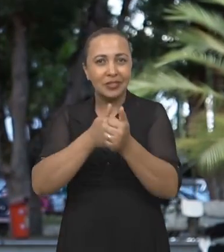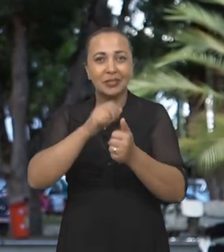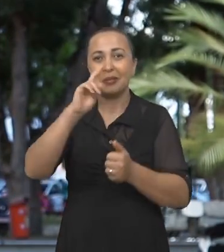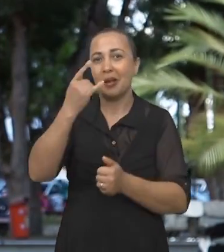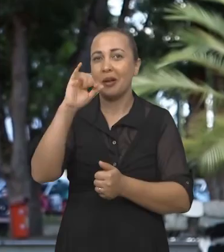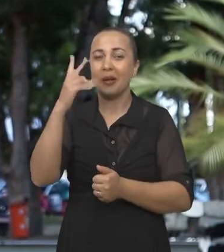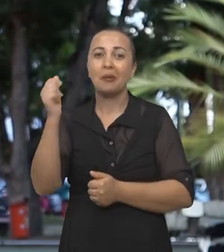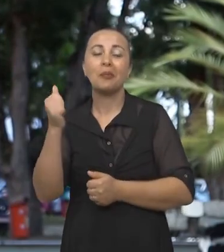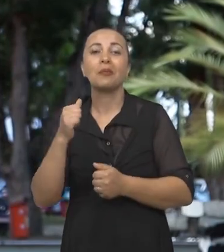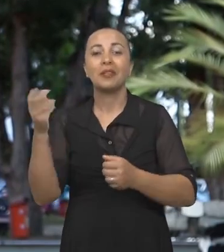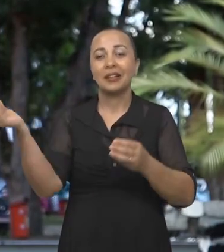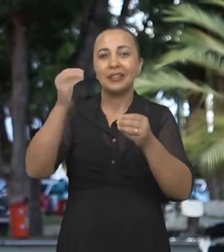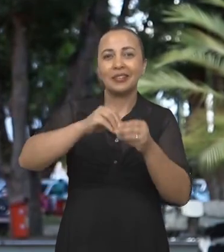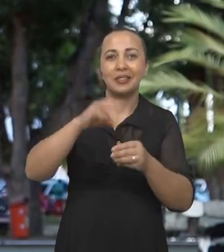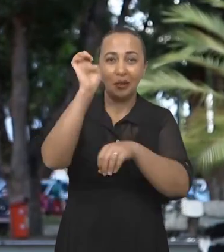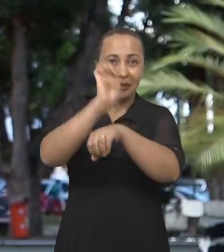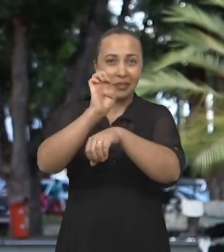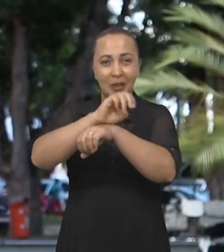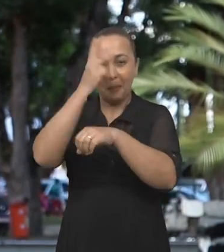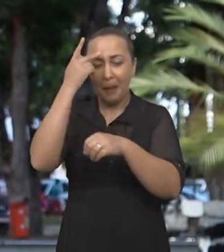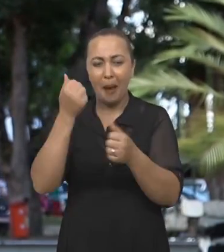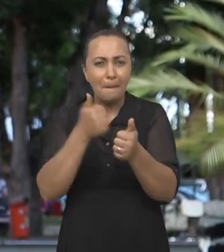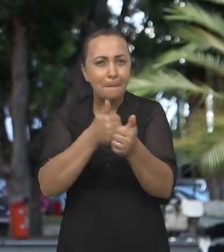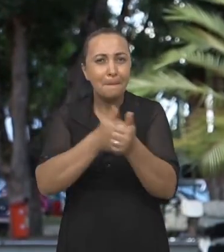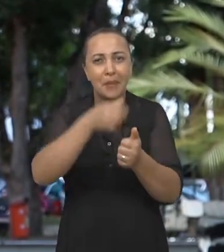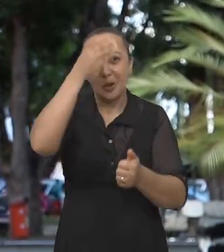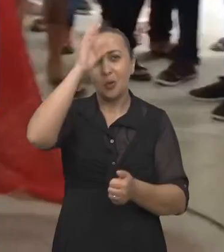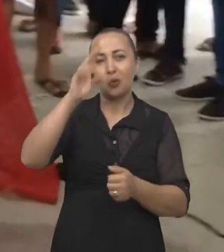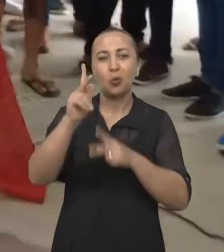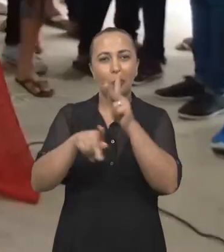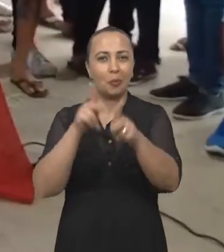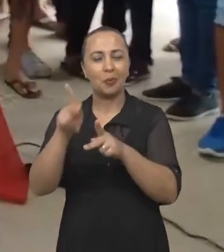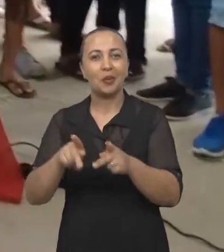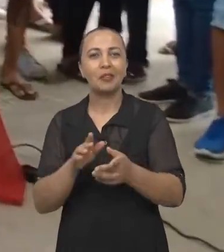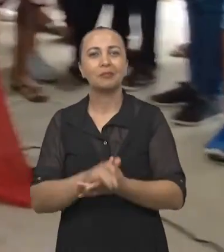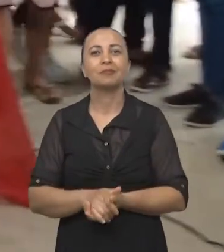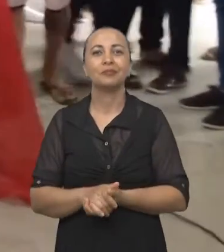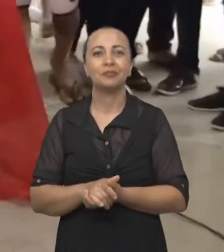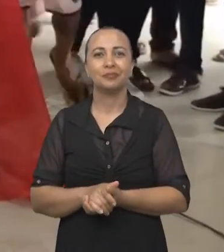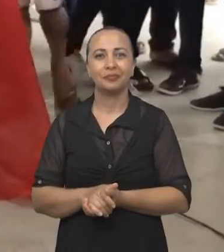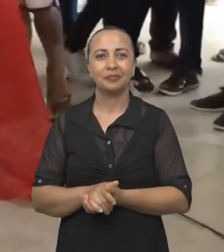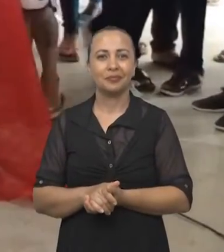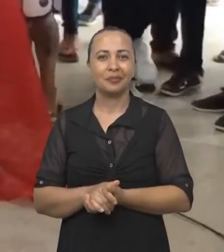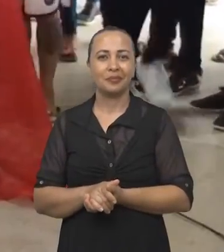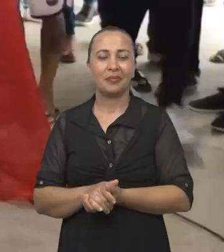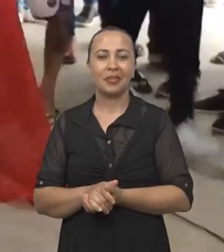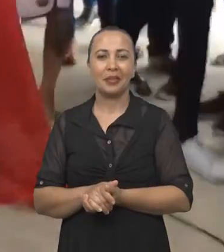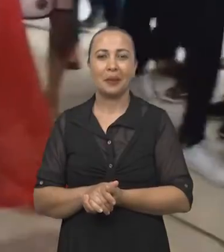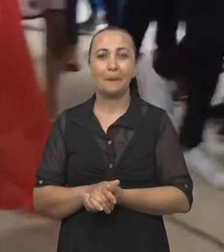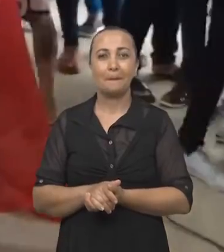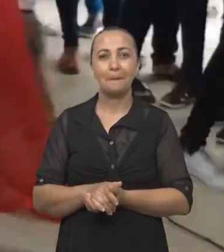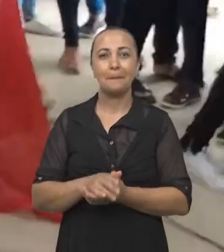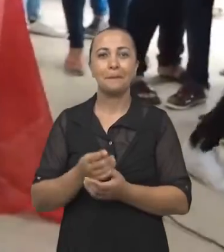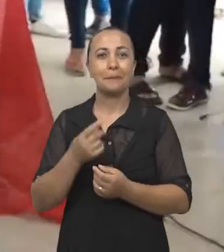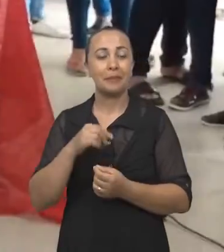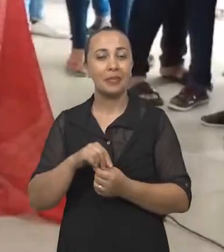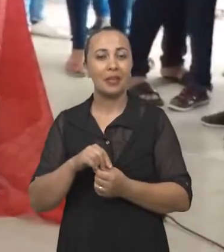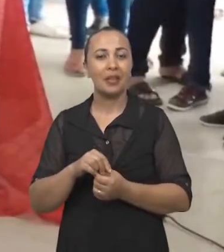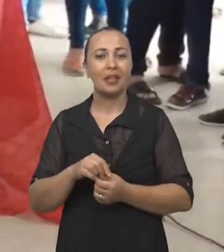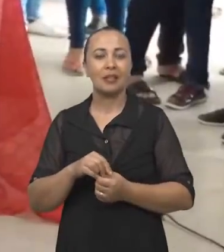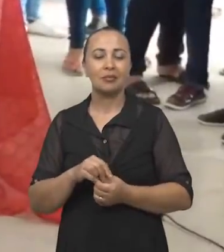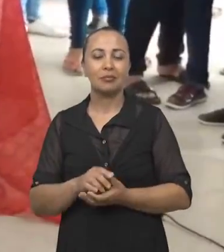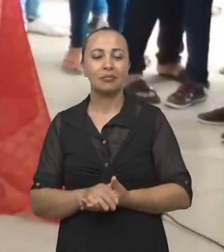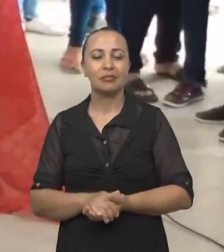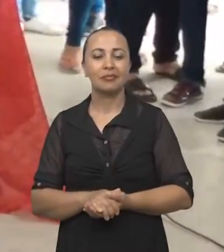a gente está trazendo o Estado para próximo dessa cultura popular. Eu não quero te viver, viveza do fracasso, eu não